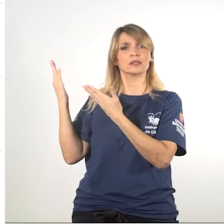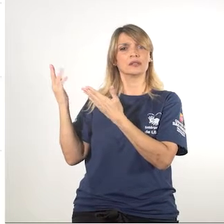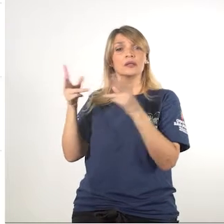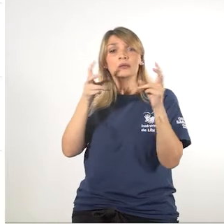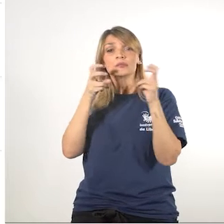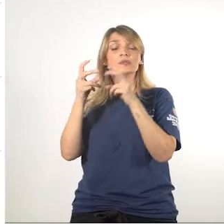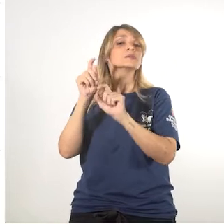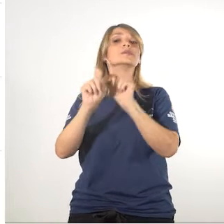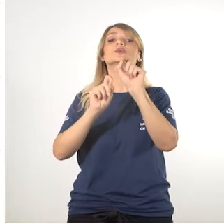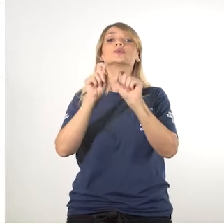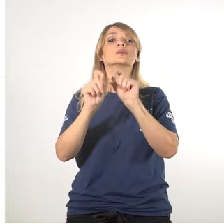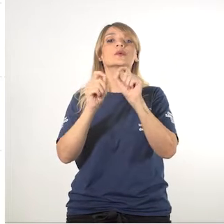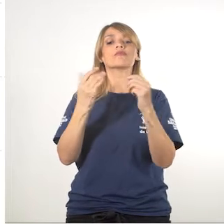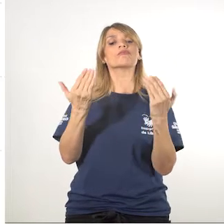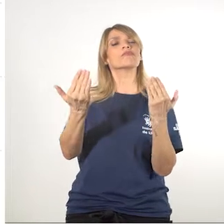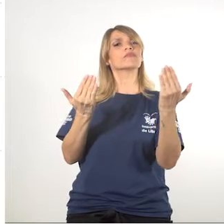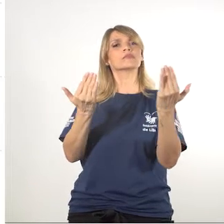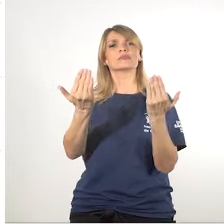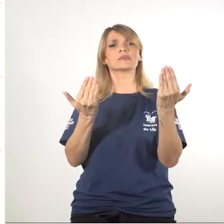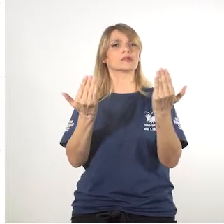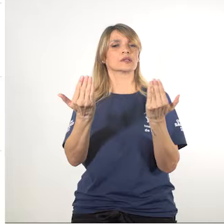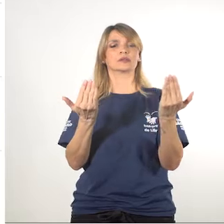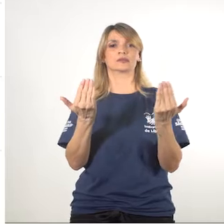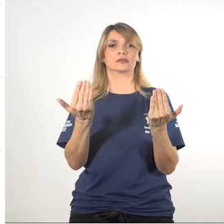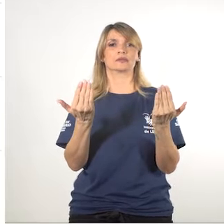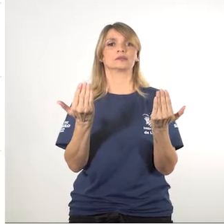exatamente os comparativos, né?